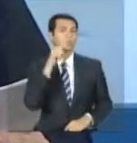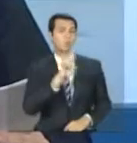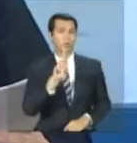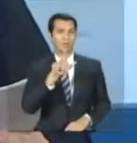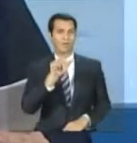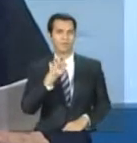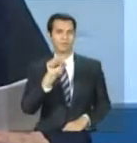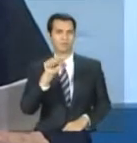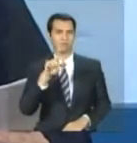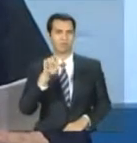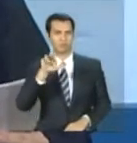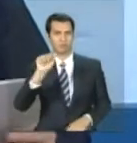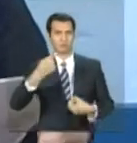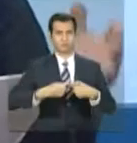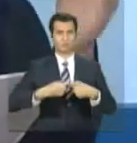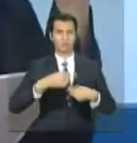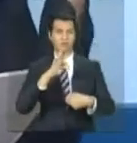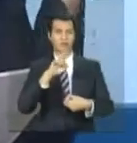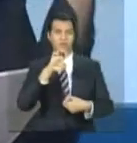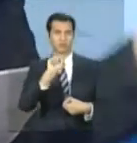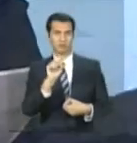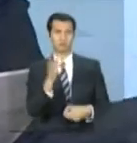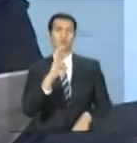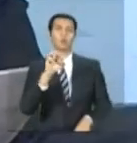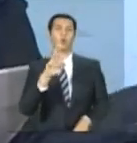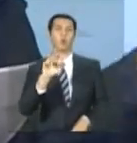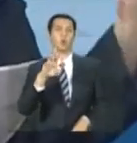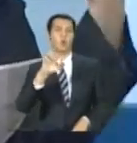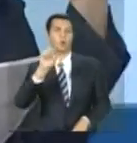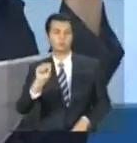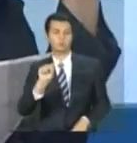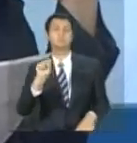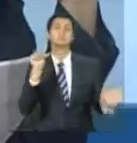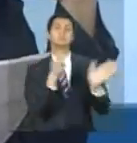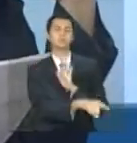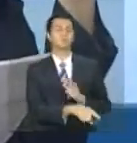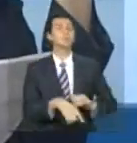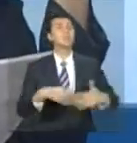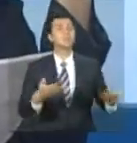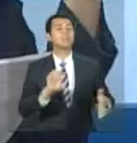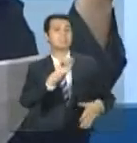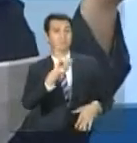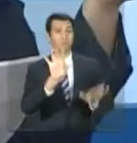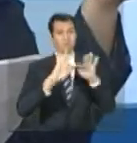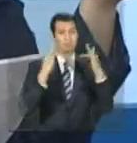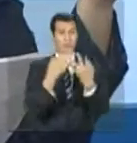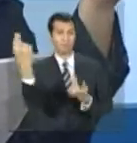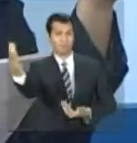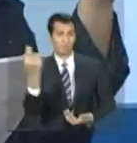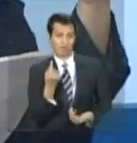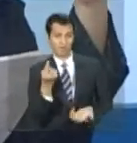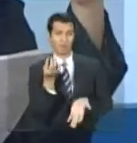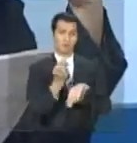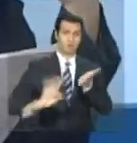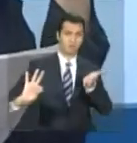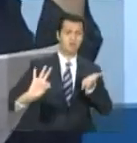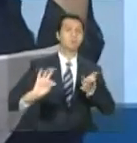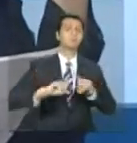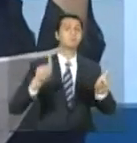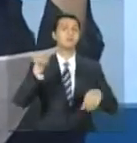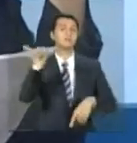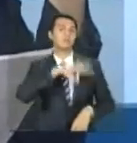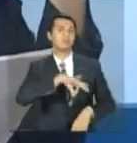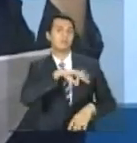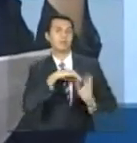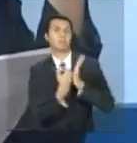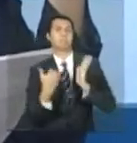Coroas, pergunta que quando uma família vem atualizar o cadastro e a renda per capita da família está mais